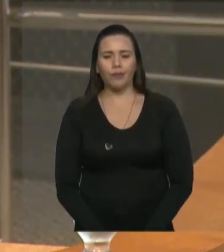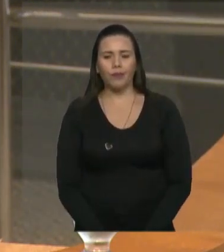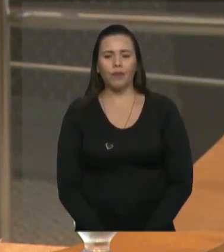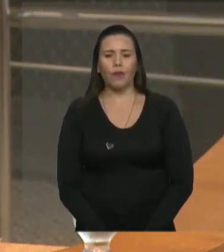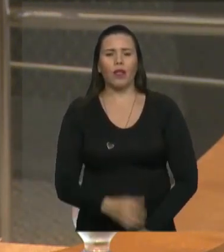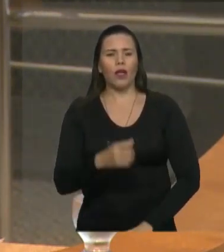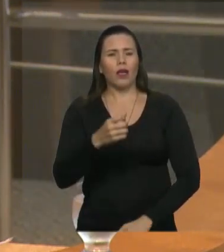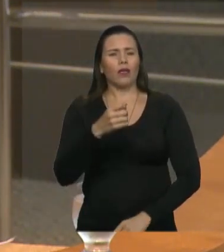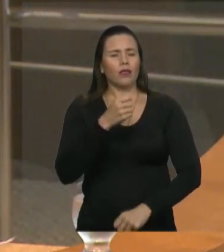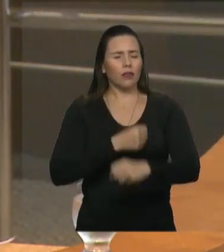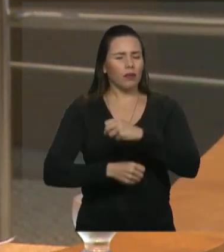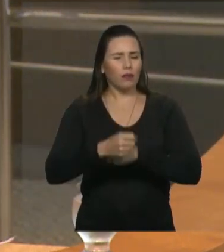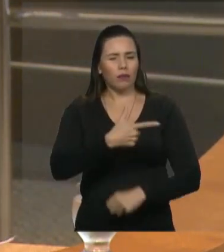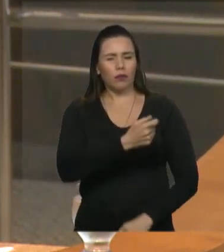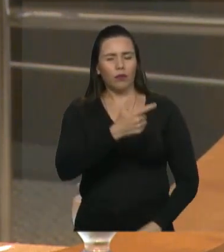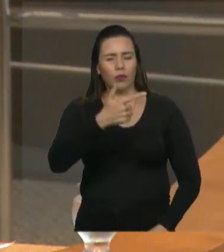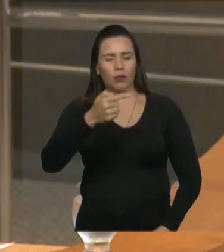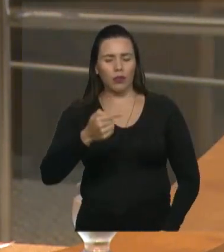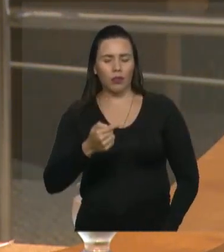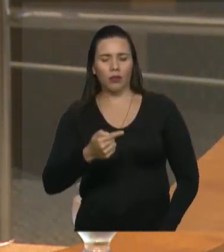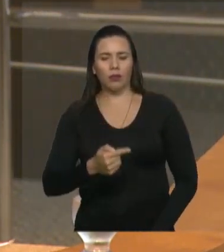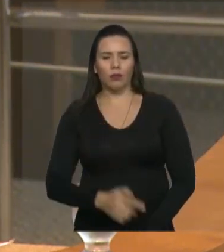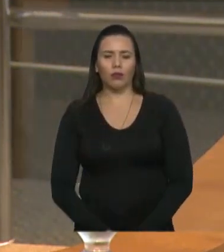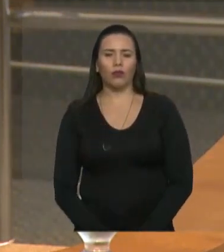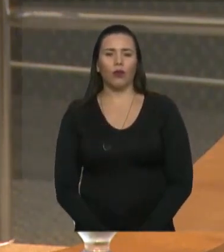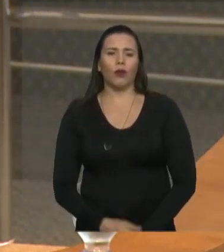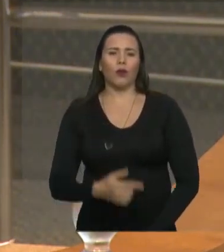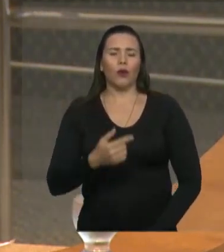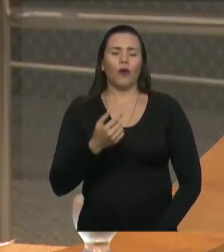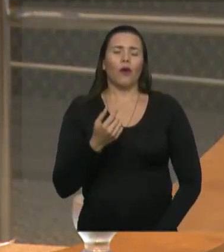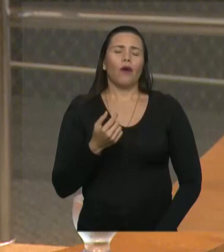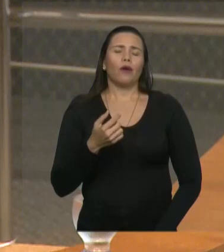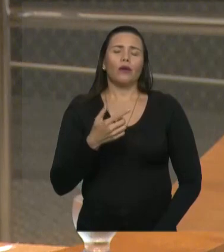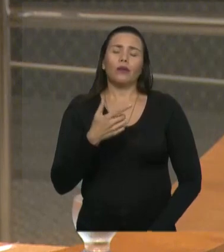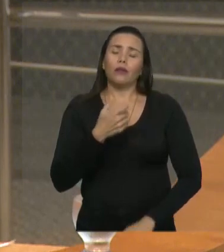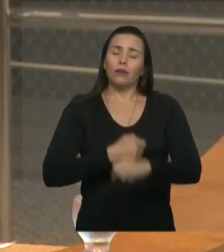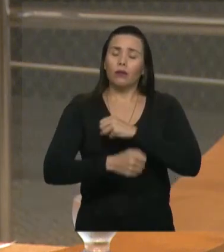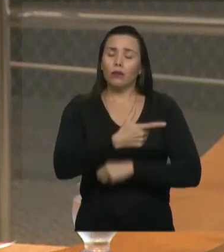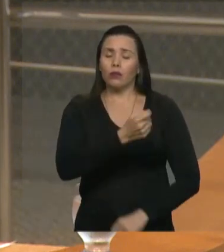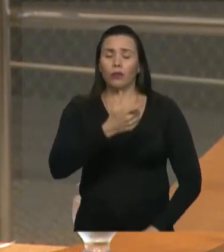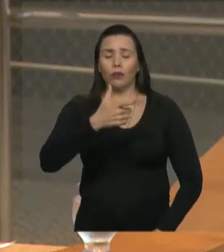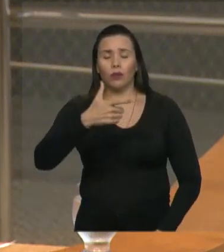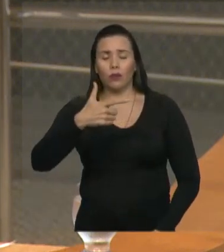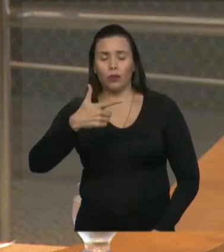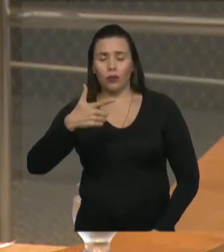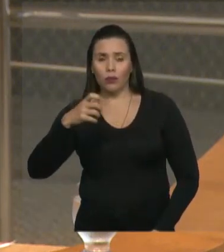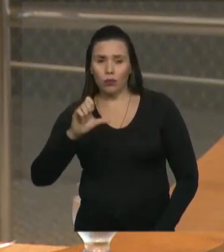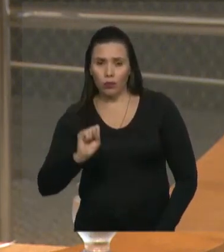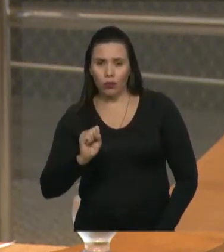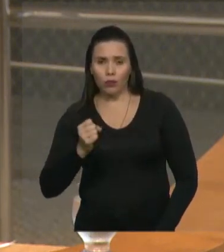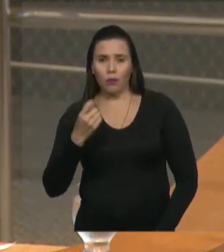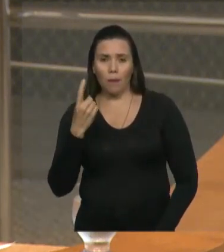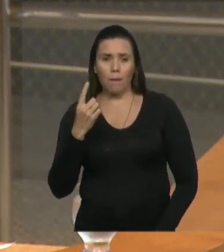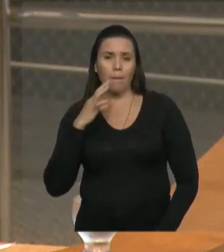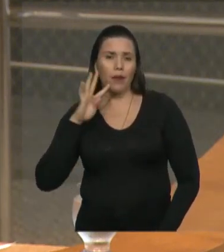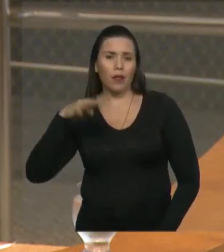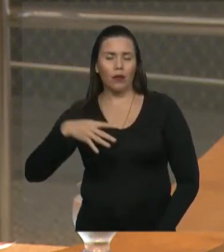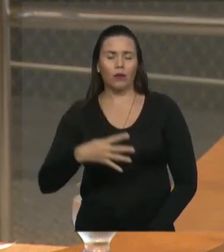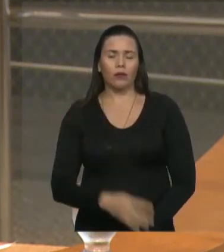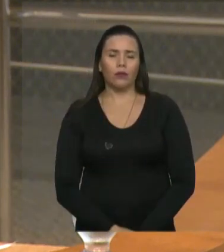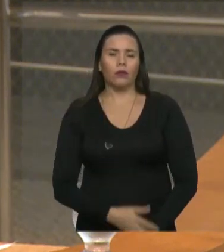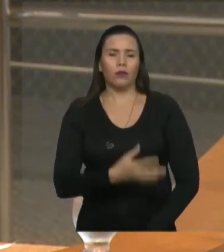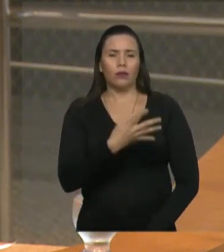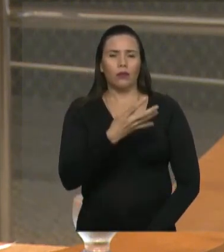2017, 1 bilhão 792. Em 2018, 1 bilhão e 406. Em 2019, 1 bilhão e 462.